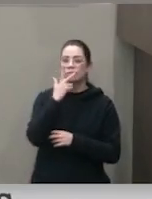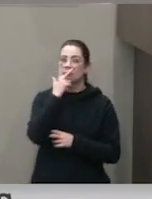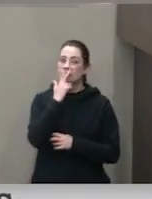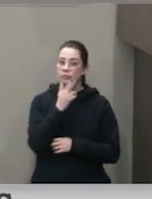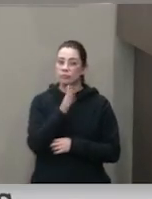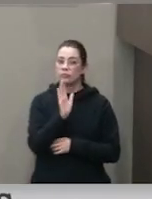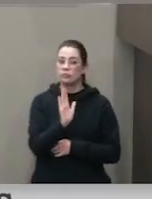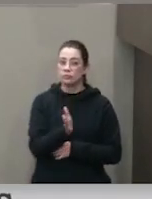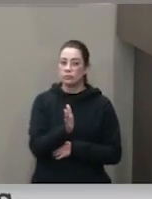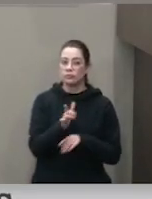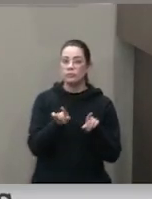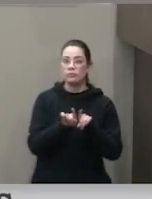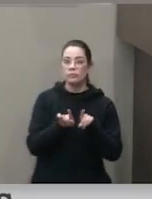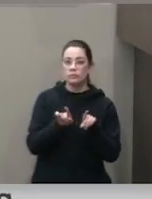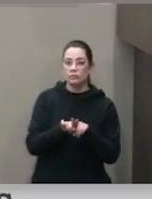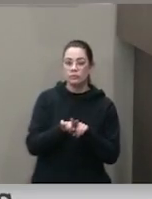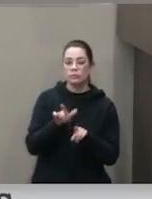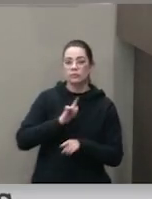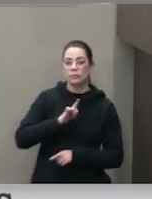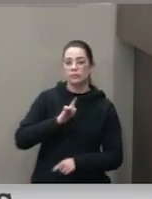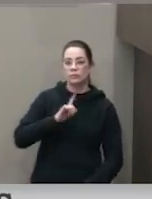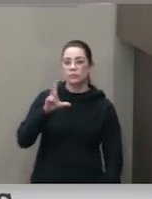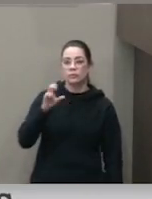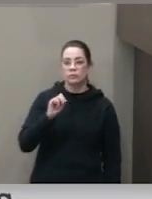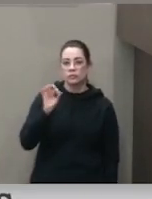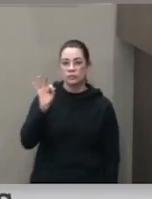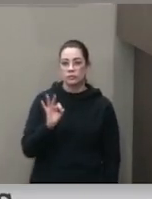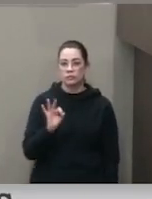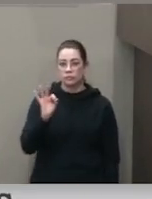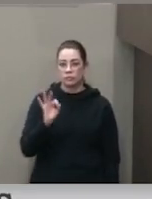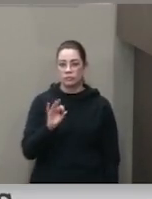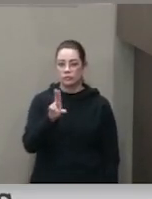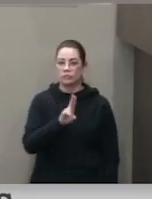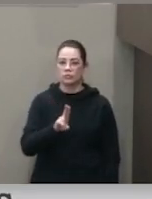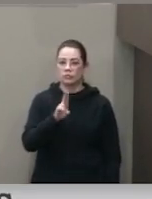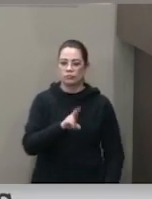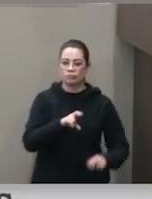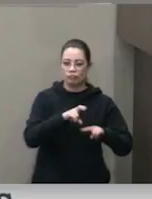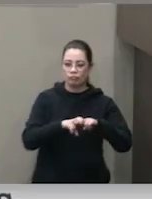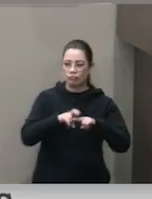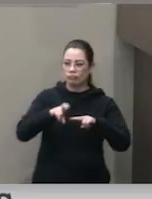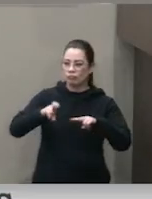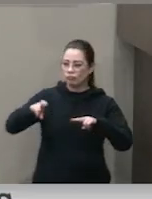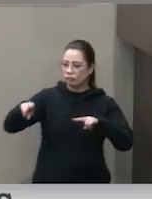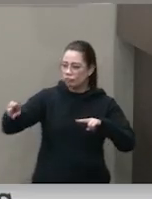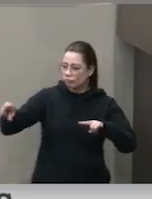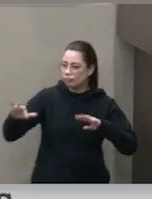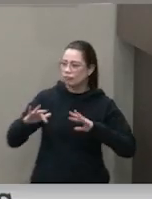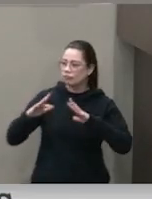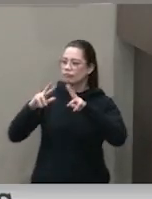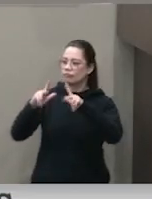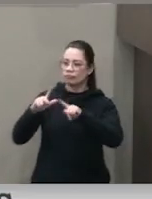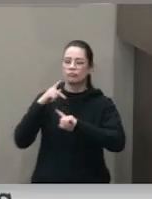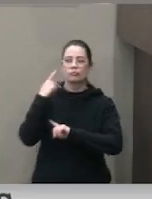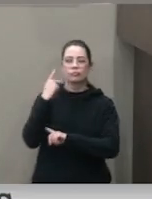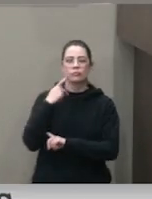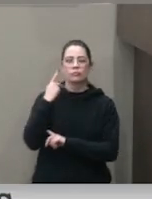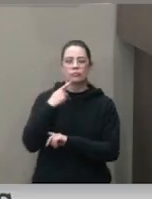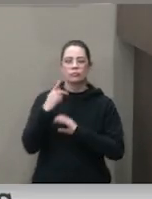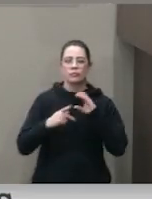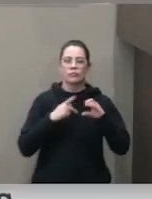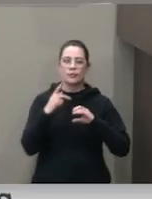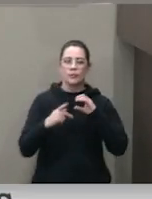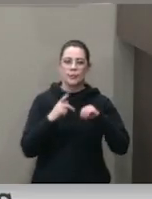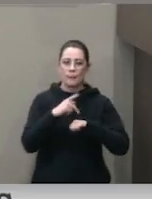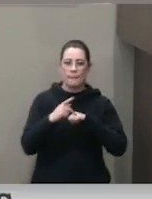Assim como termos 50% de mulheres ocupando as cadeiras de parlamentares da Câmara